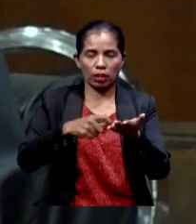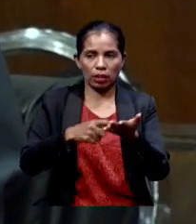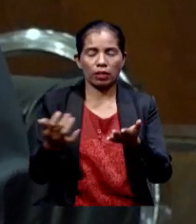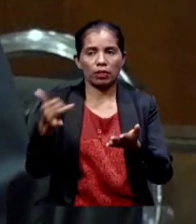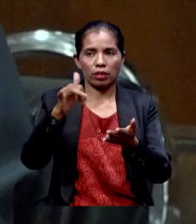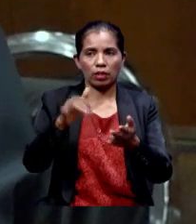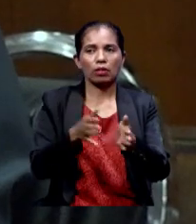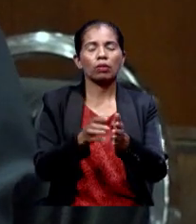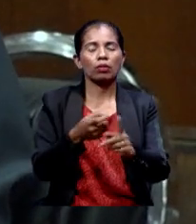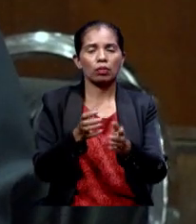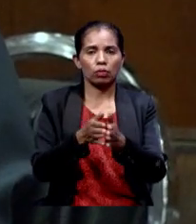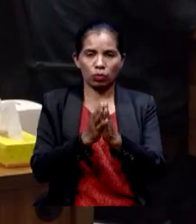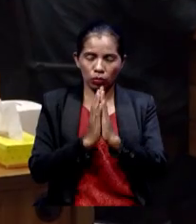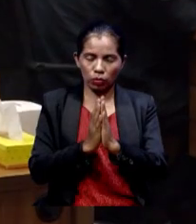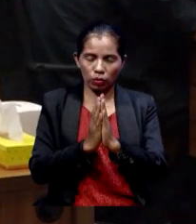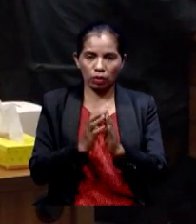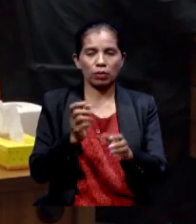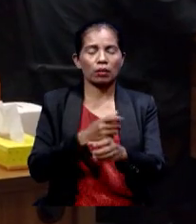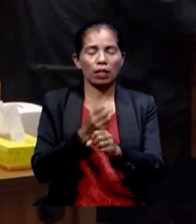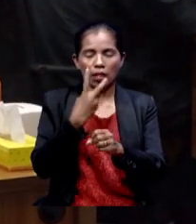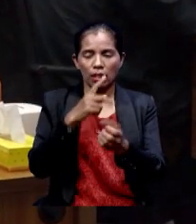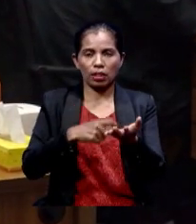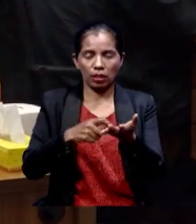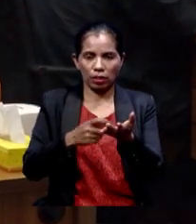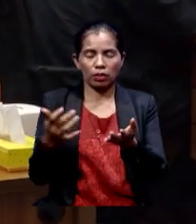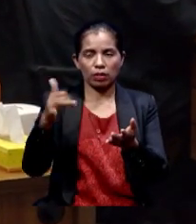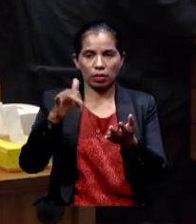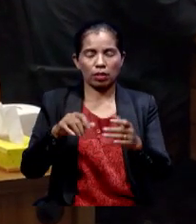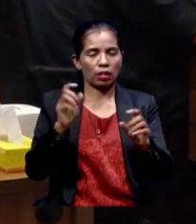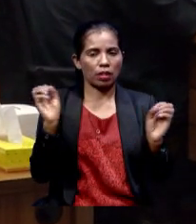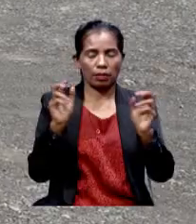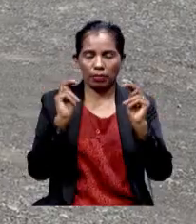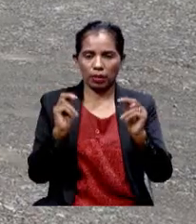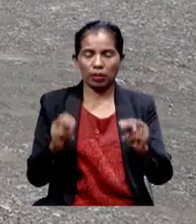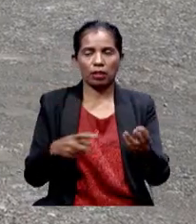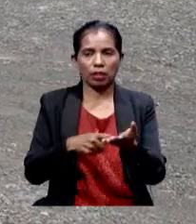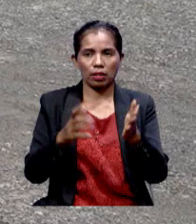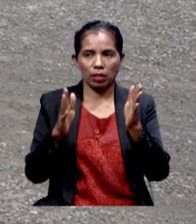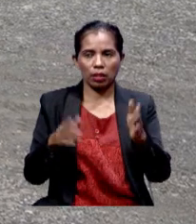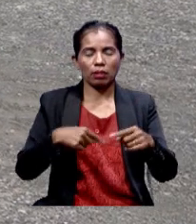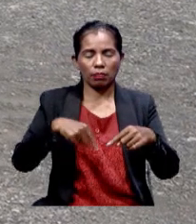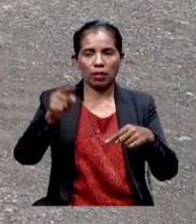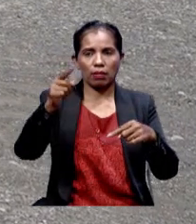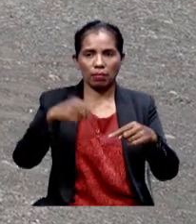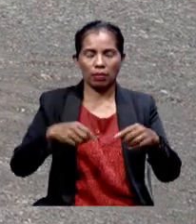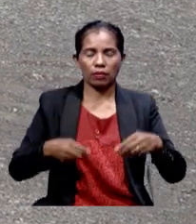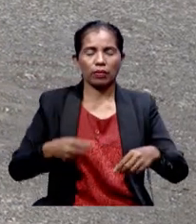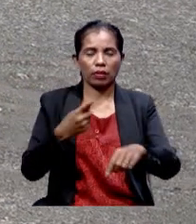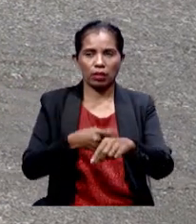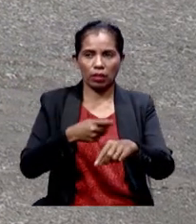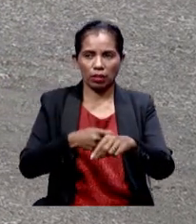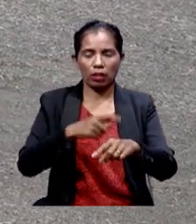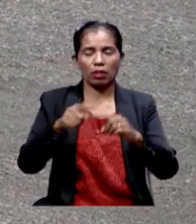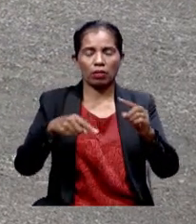li russo halo extensão, ba visto técnico siranian, nune la precisa técnico sira ato ba mai, hori prejudica tempo, ben